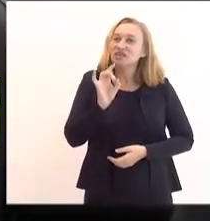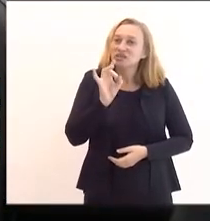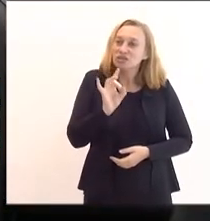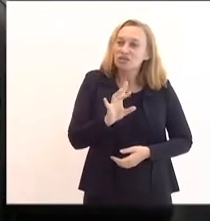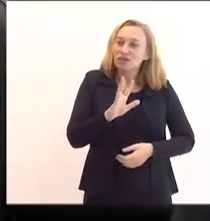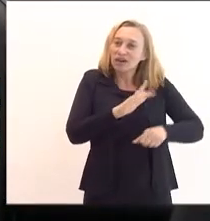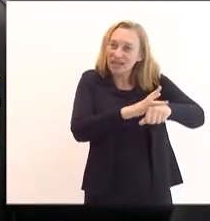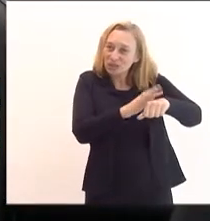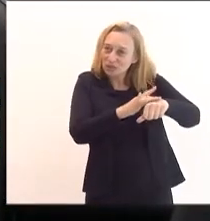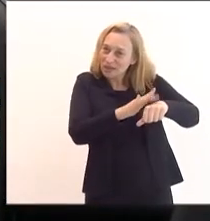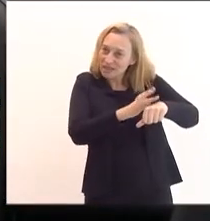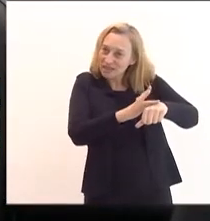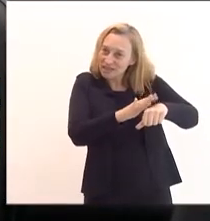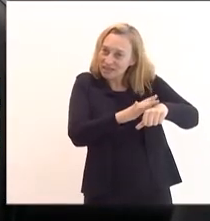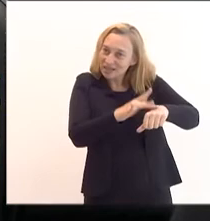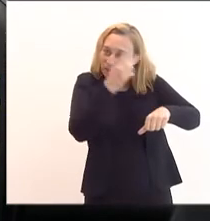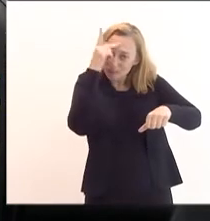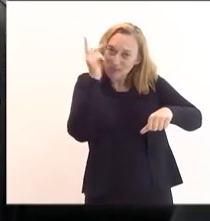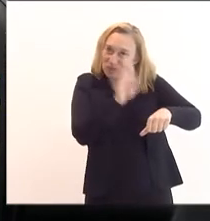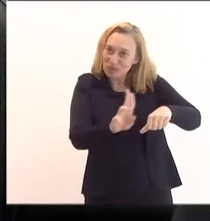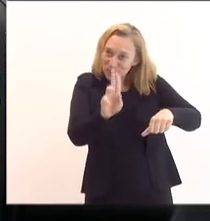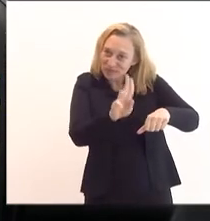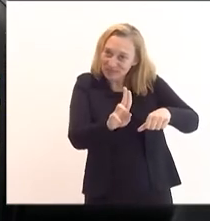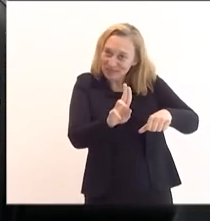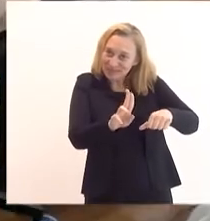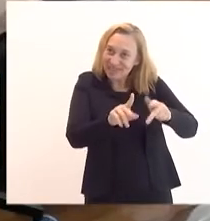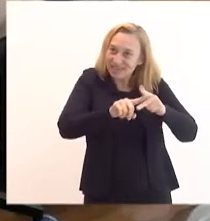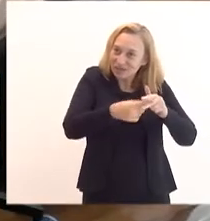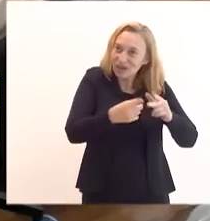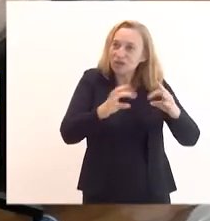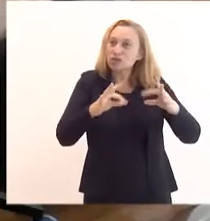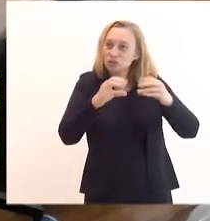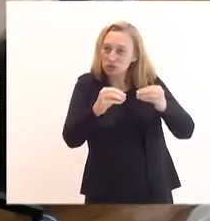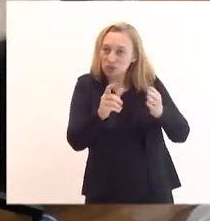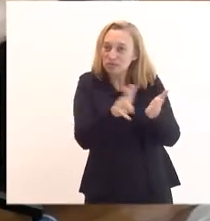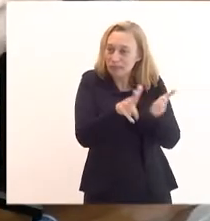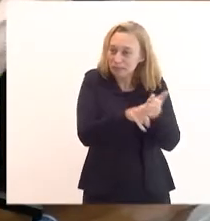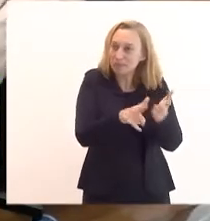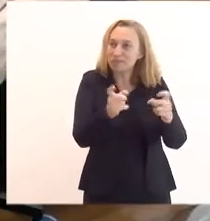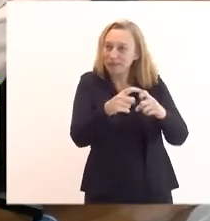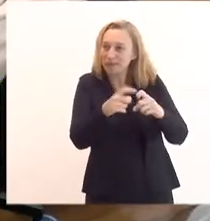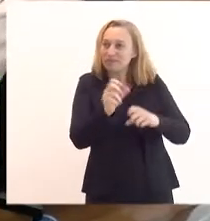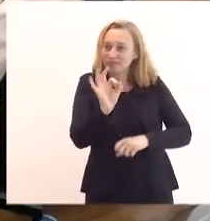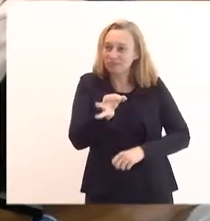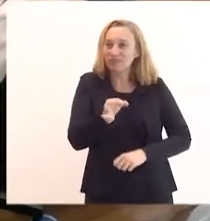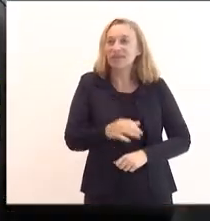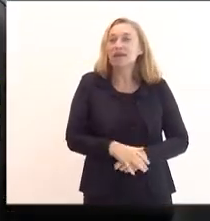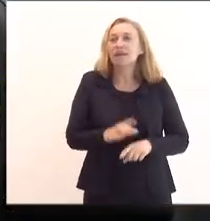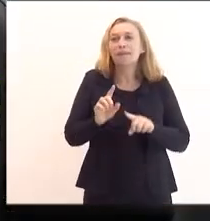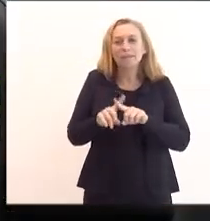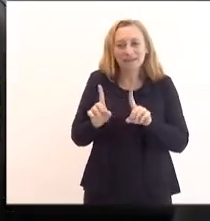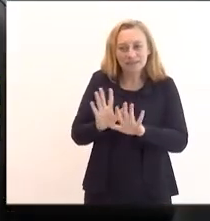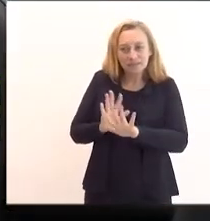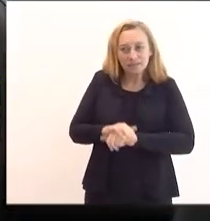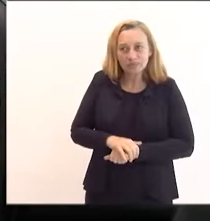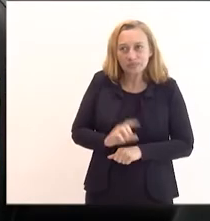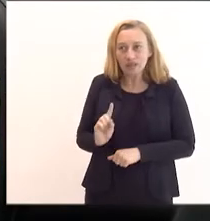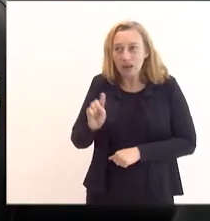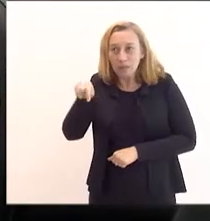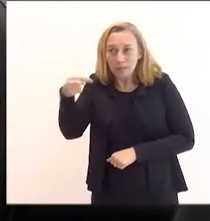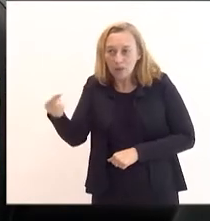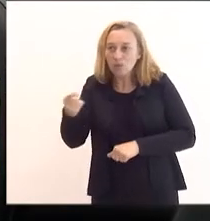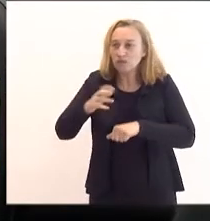determinada doença. Portanto, medicamento aprovado, regular, tudo perfeito. Sua prescrição médica. Só que, para